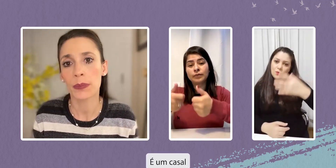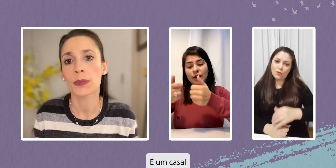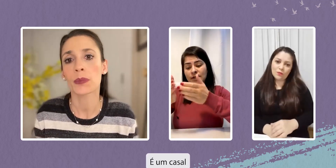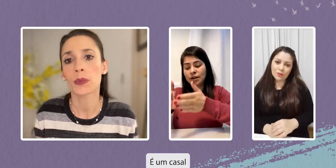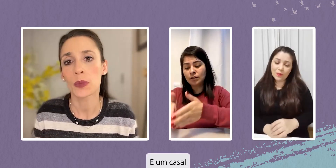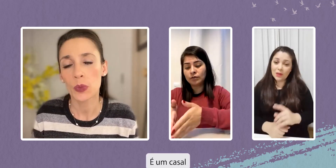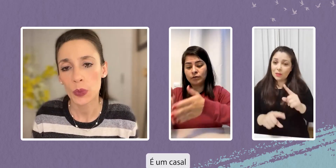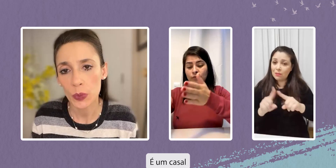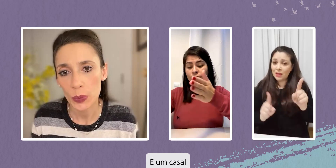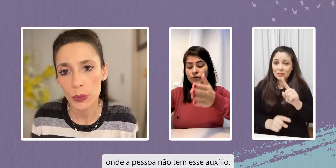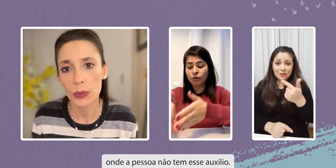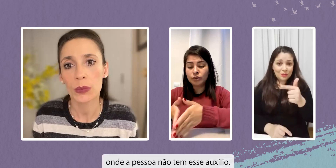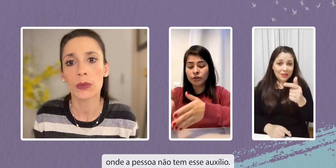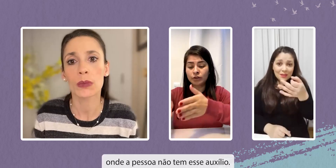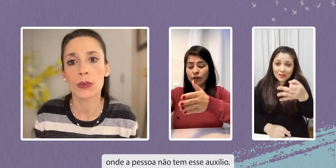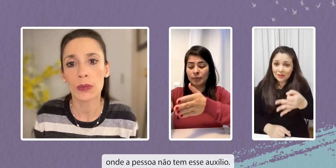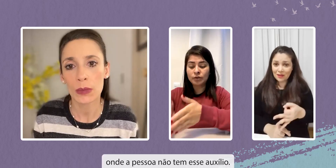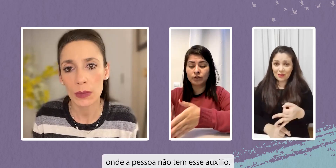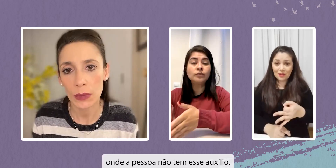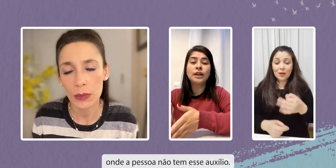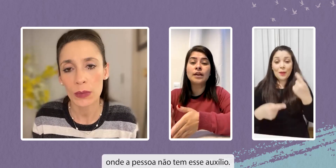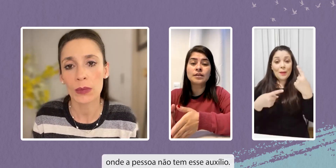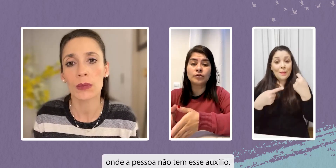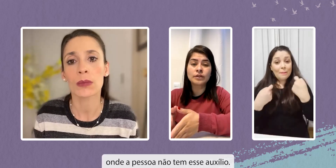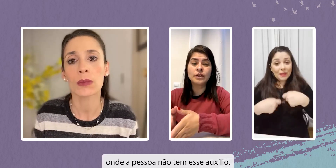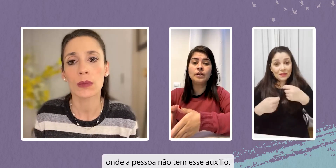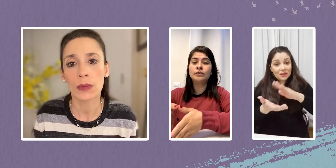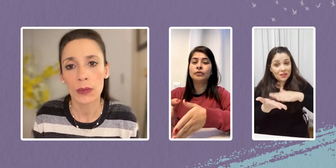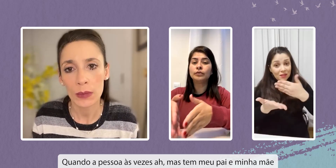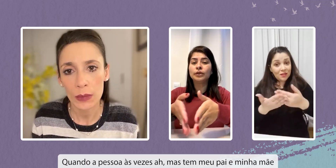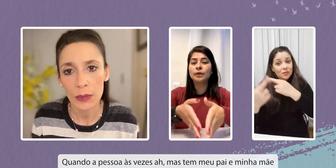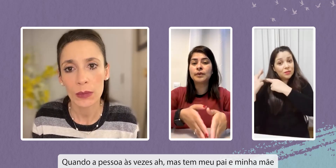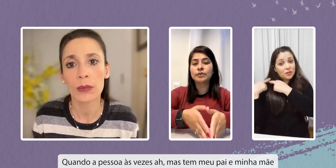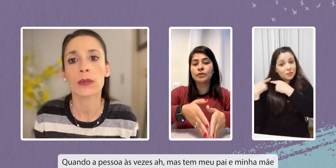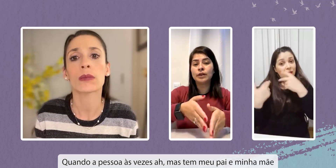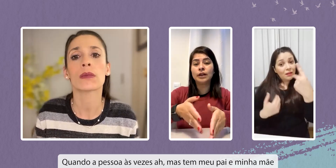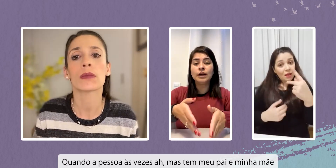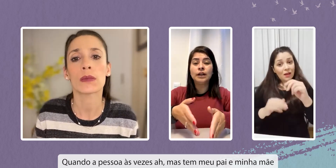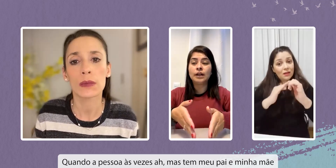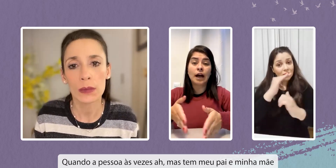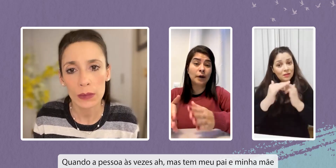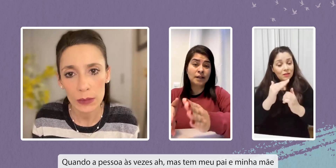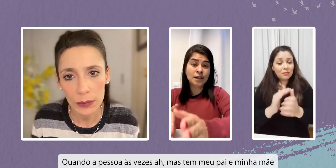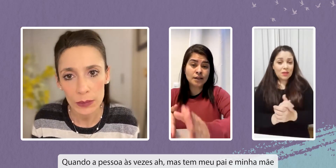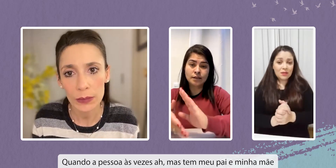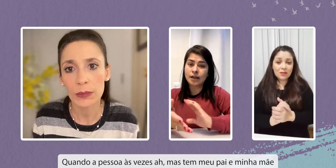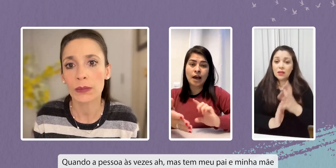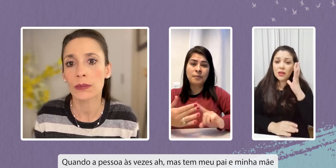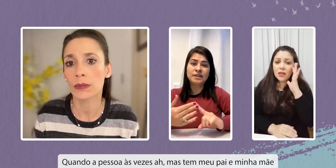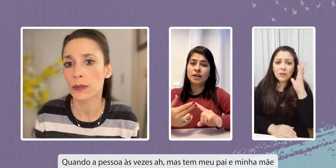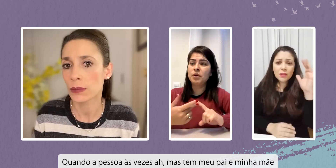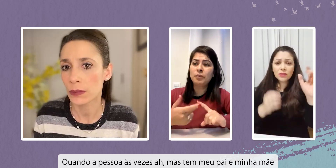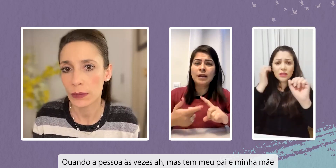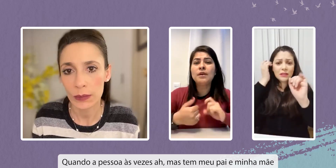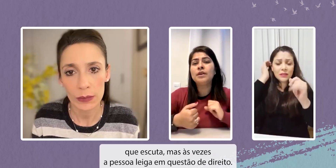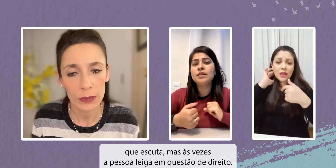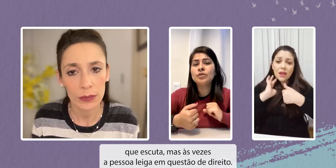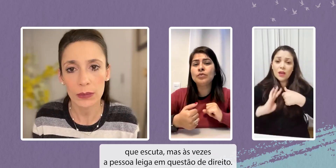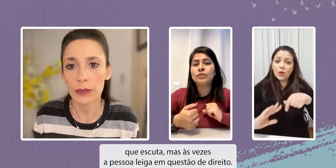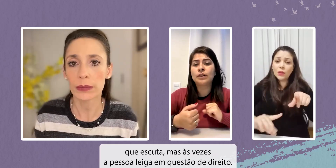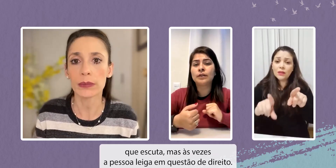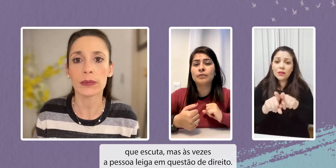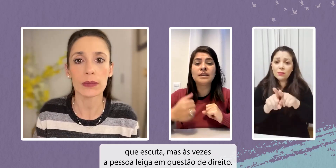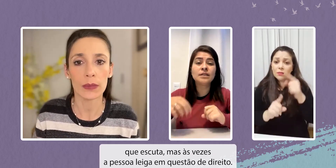um casal onde a pessoa não tem esse auxílio, quando a pessoa às vezes, mas tem meu pai e minha mãe